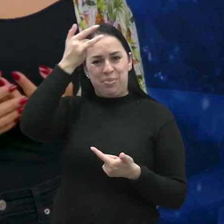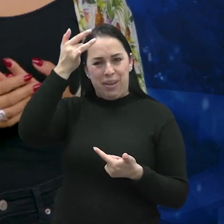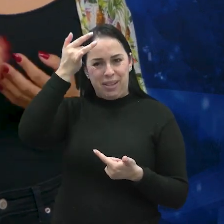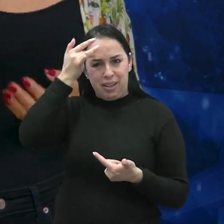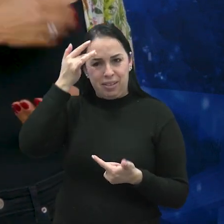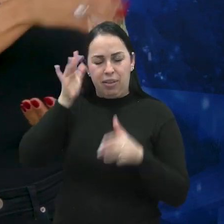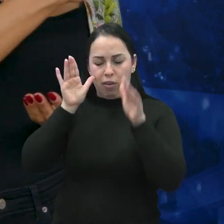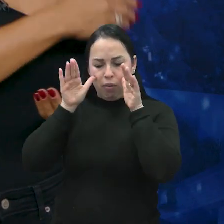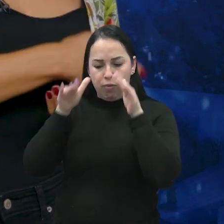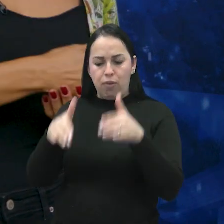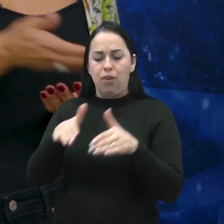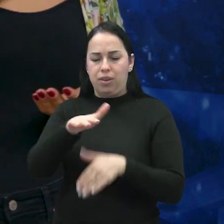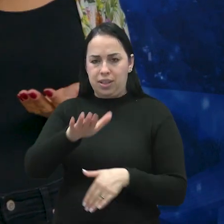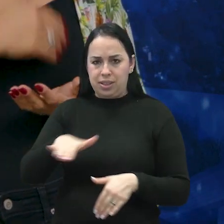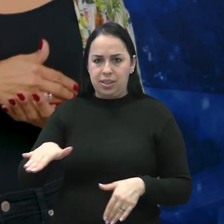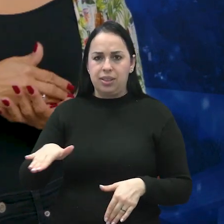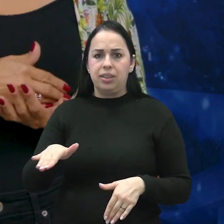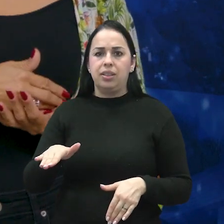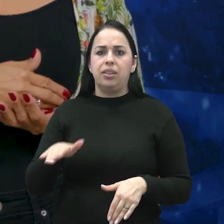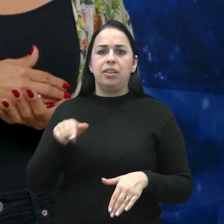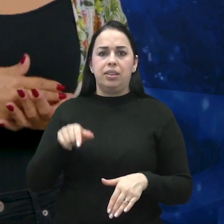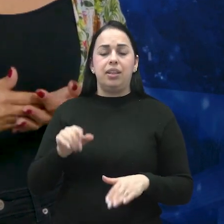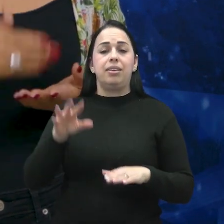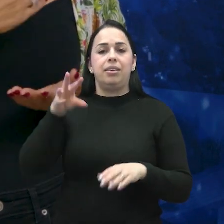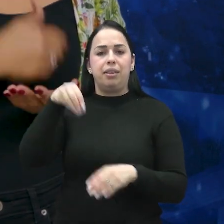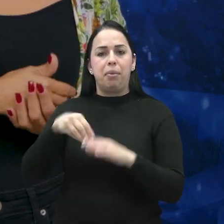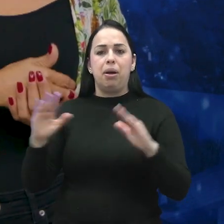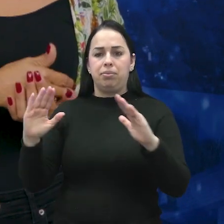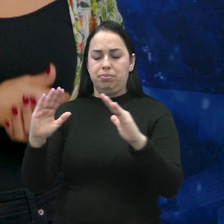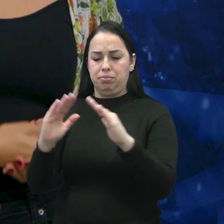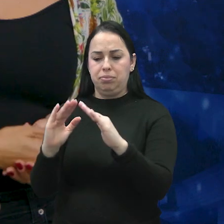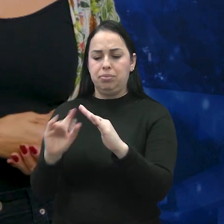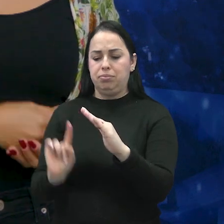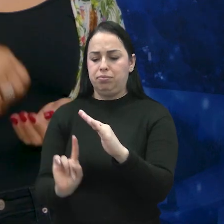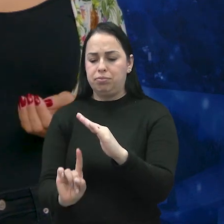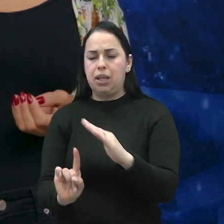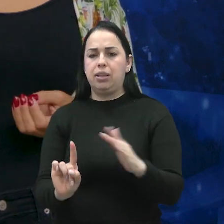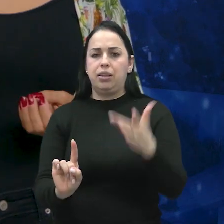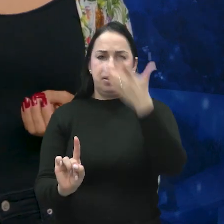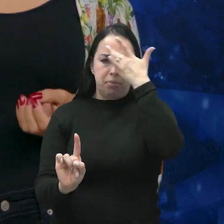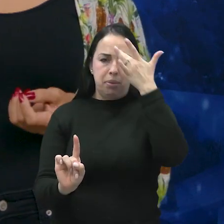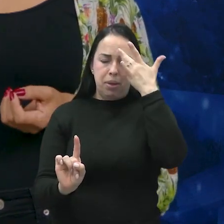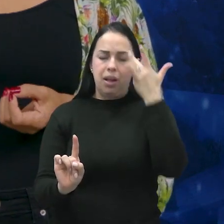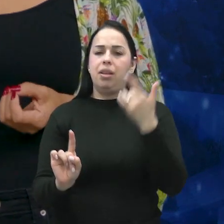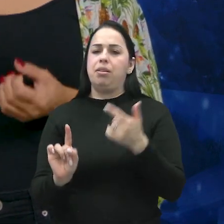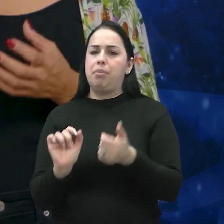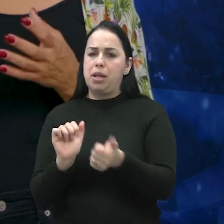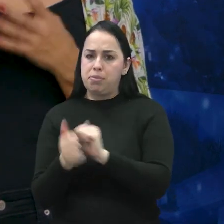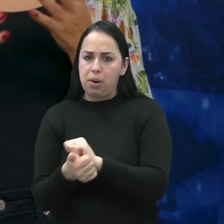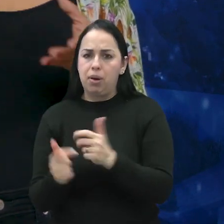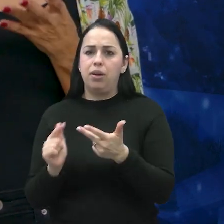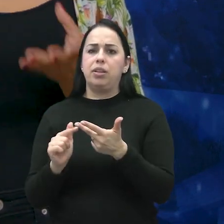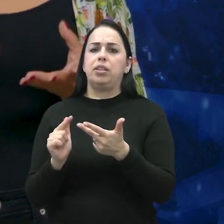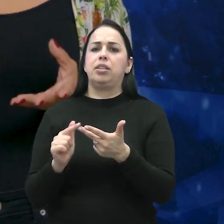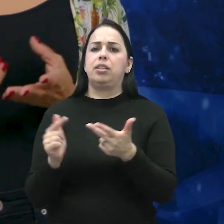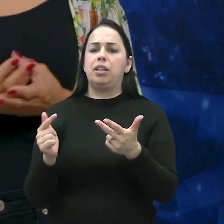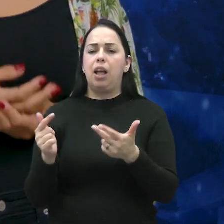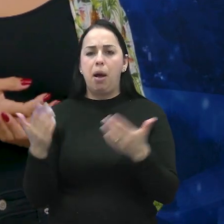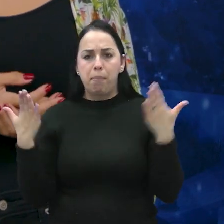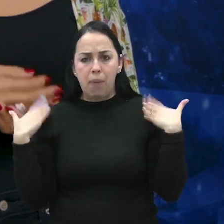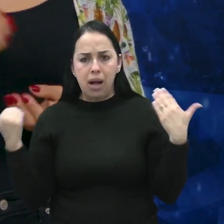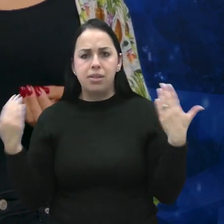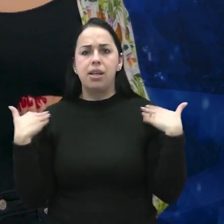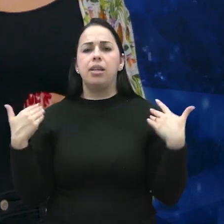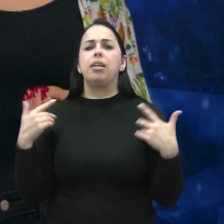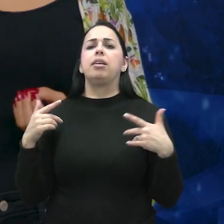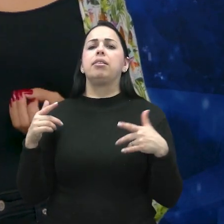né, para essas crianças. Então, enquanto elas estão acolhidas, elas têm esse acesso a lazer, a esporte, a gente tem esses